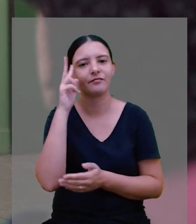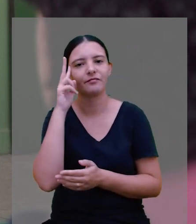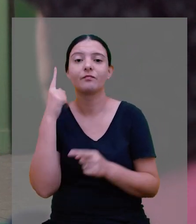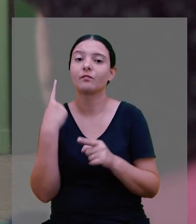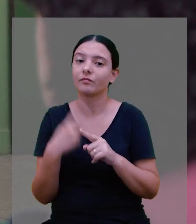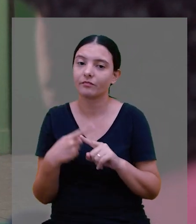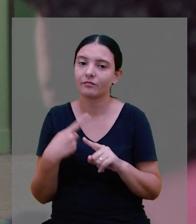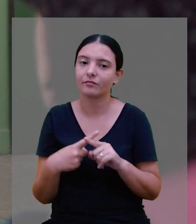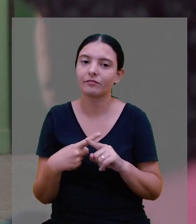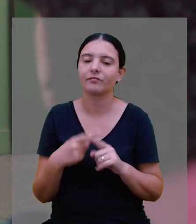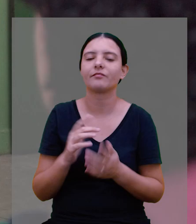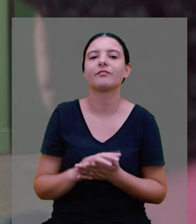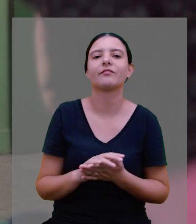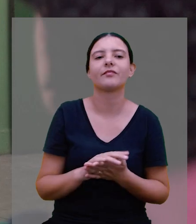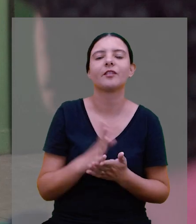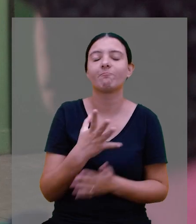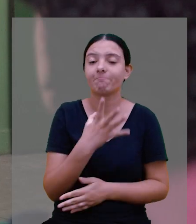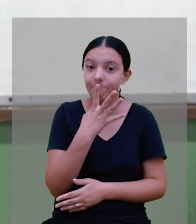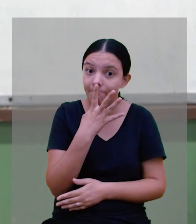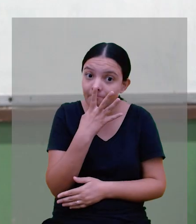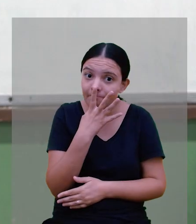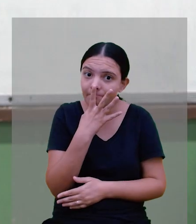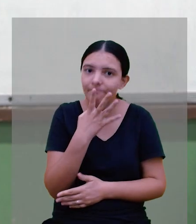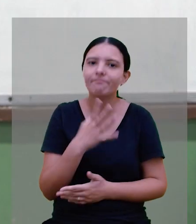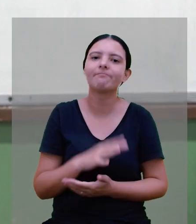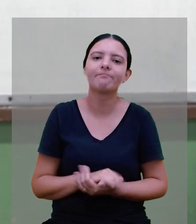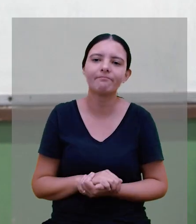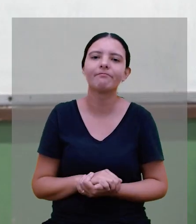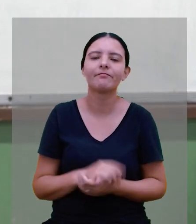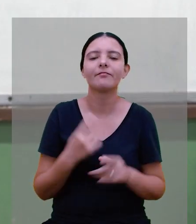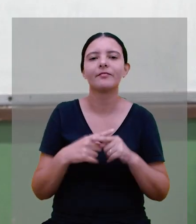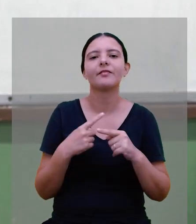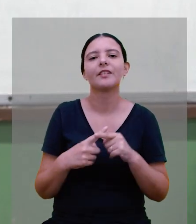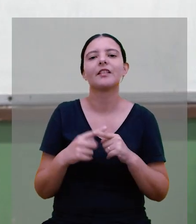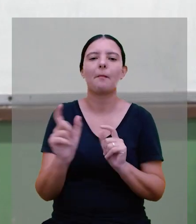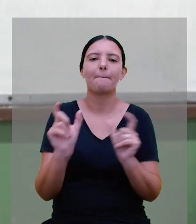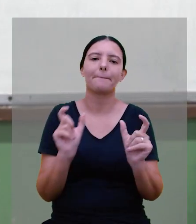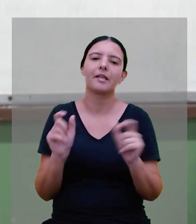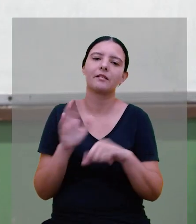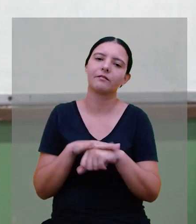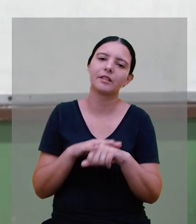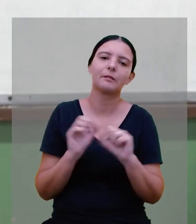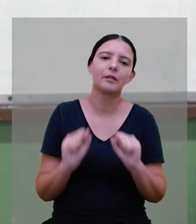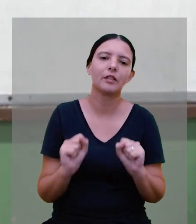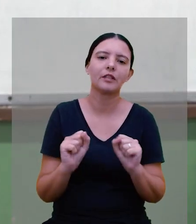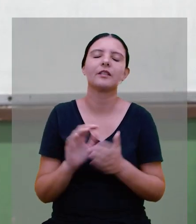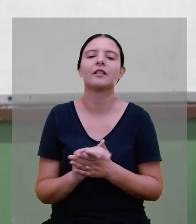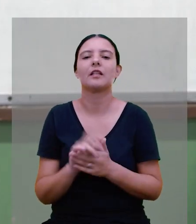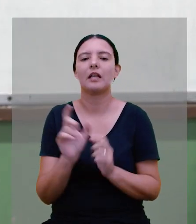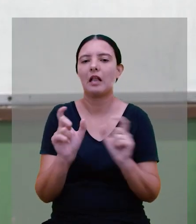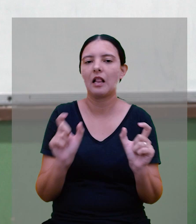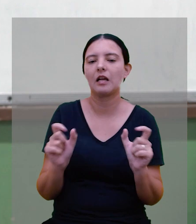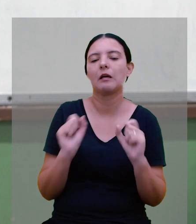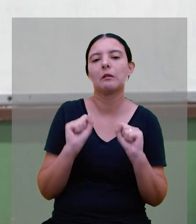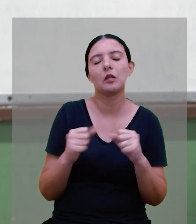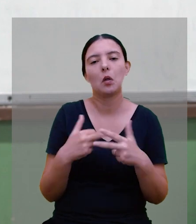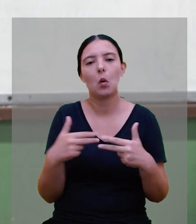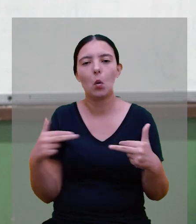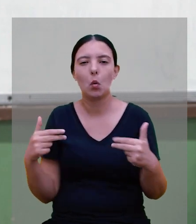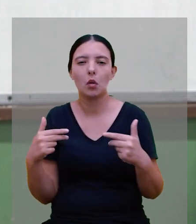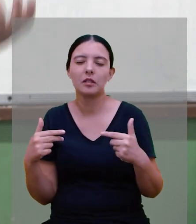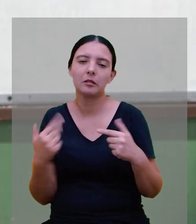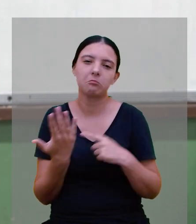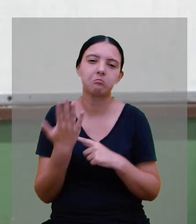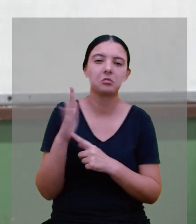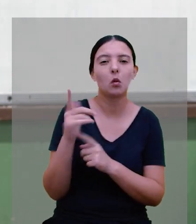porque foi quando eu me encantei com o que a palavra pode fazer. Né? A palavra pode dizer uma coisa, querendo dizer